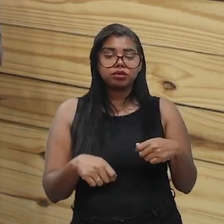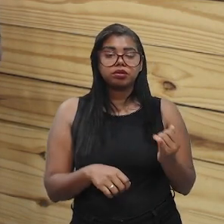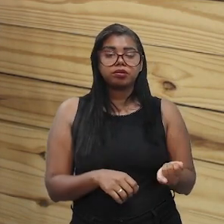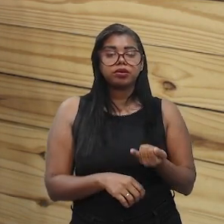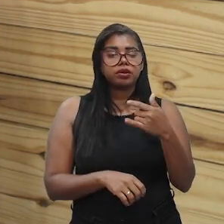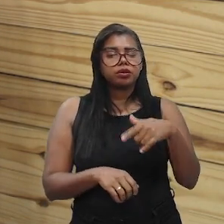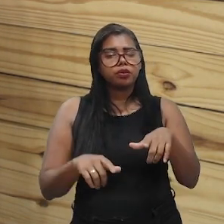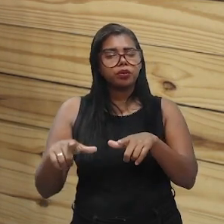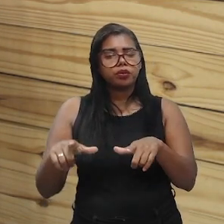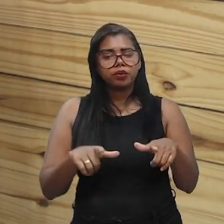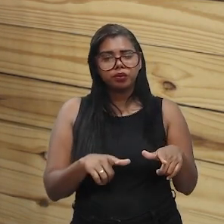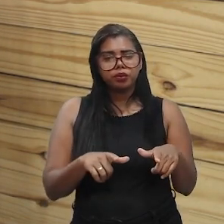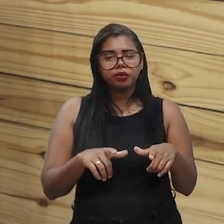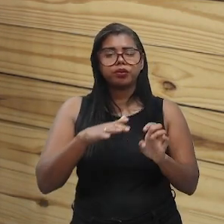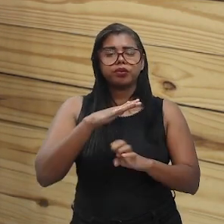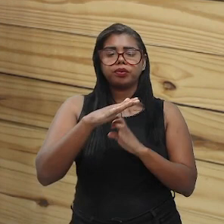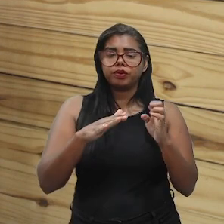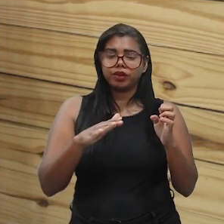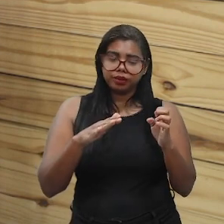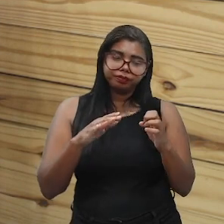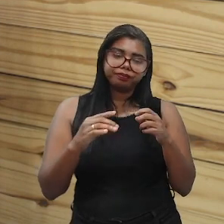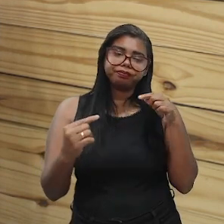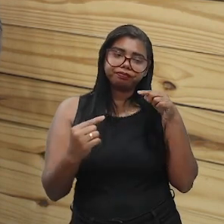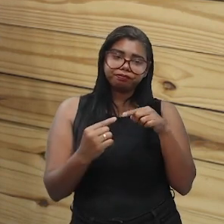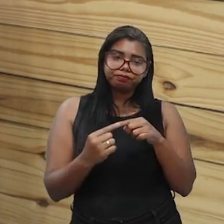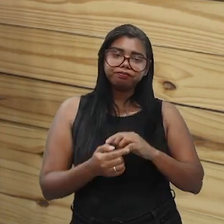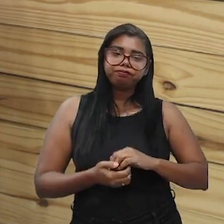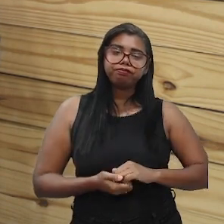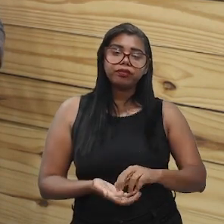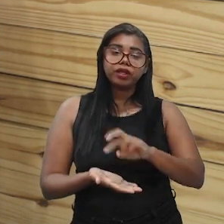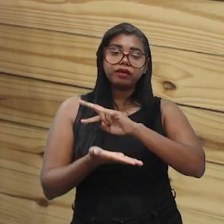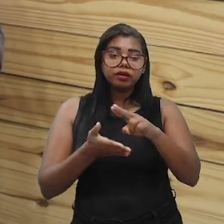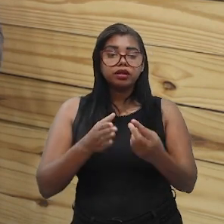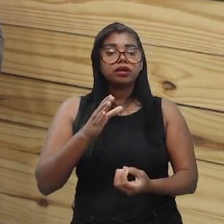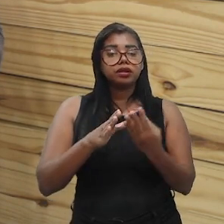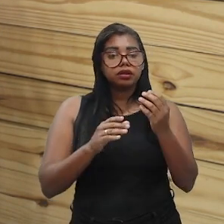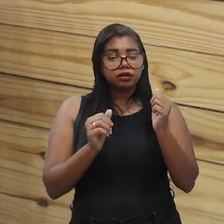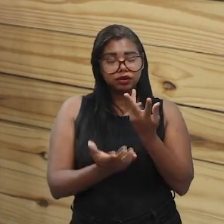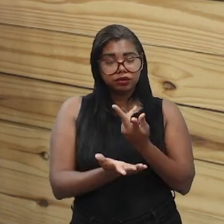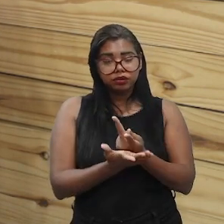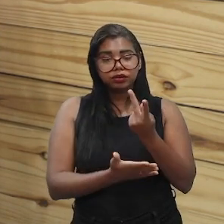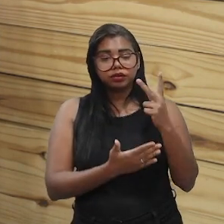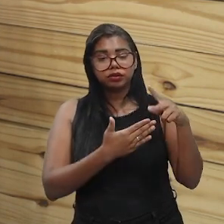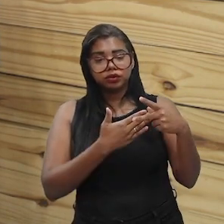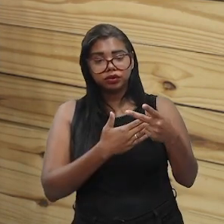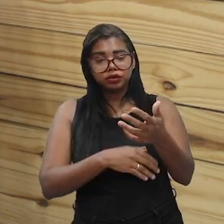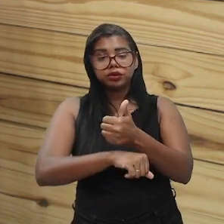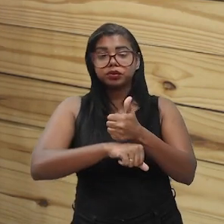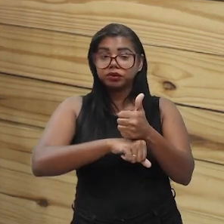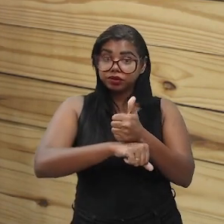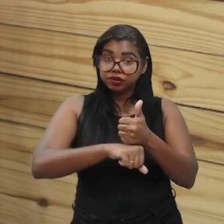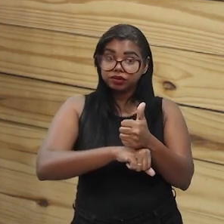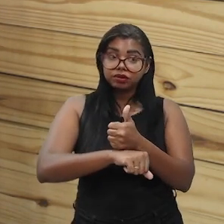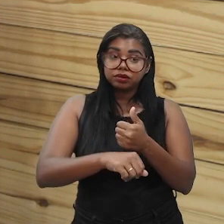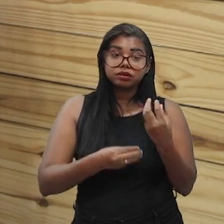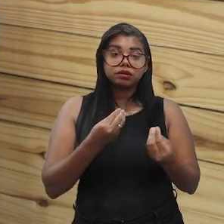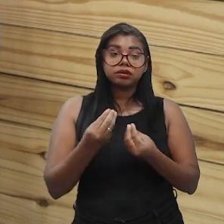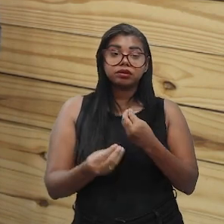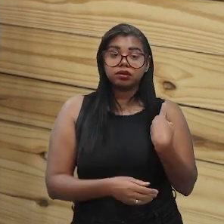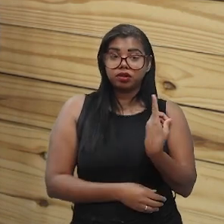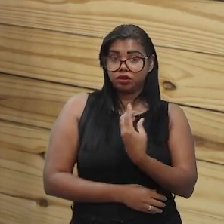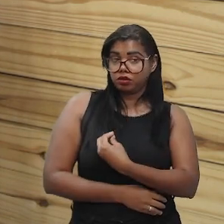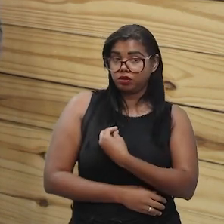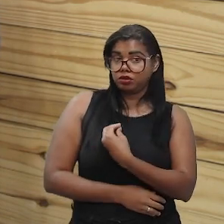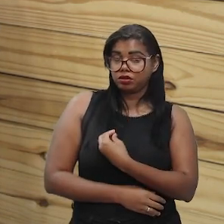em outra. Estou fugindo da minha meta? Não. Mas são variáveis que podem acontecer ao longo da vida do profissional, como acontece também na nossa